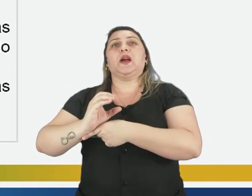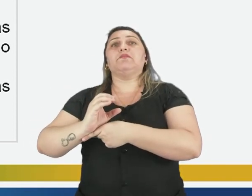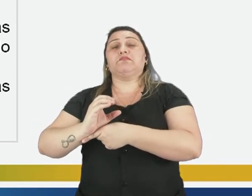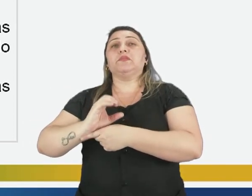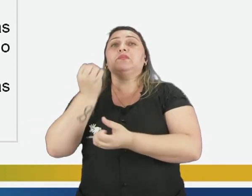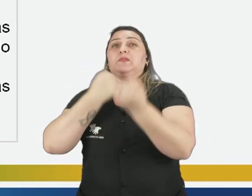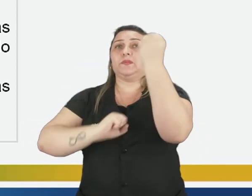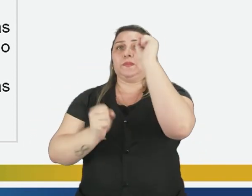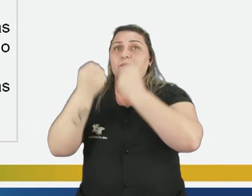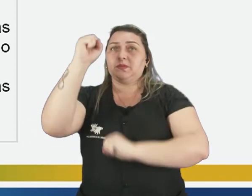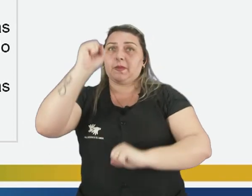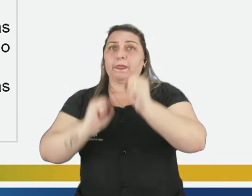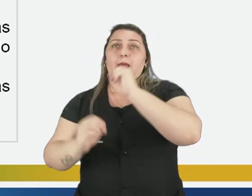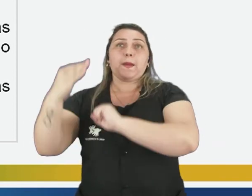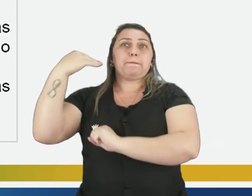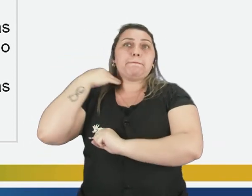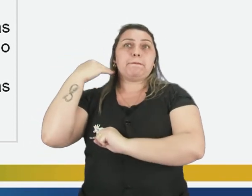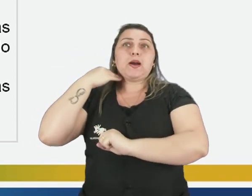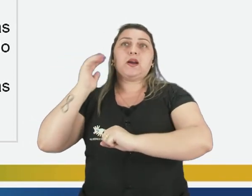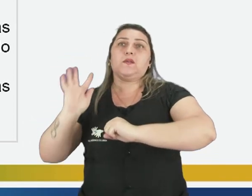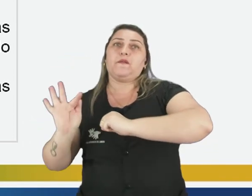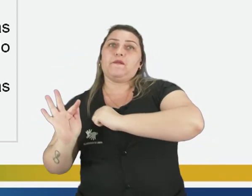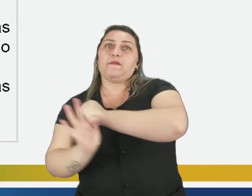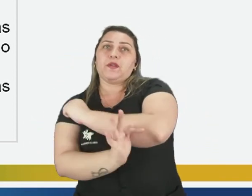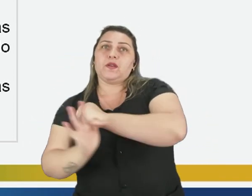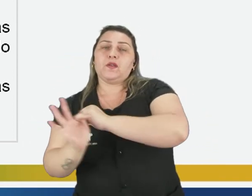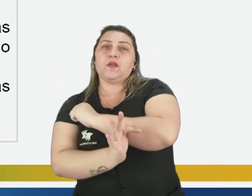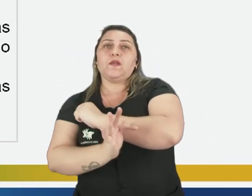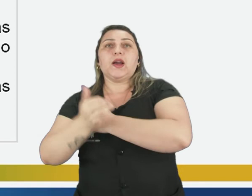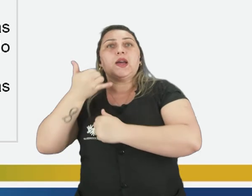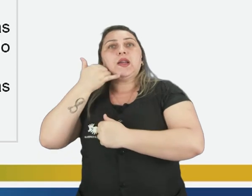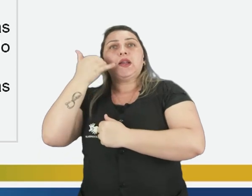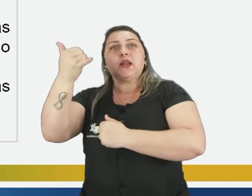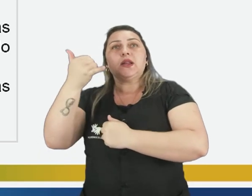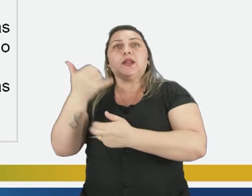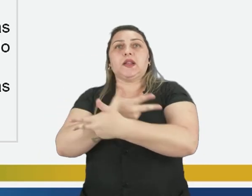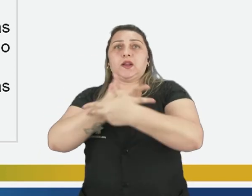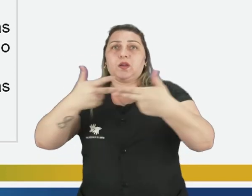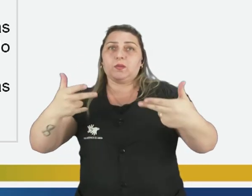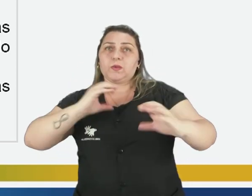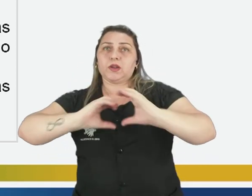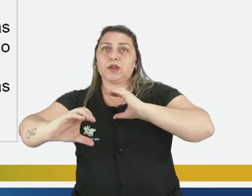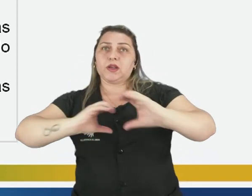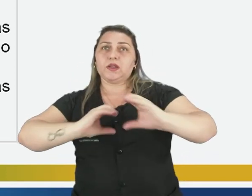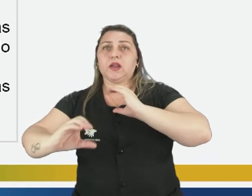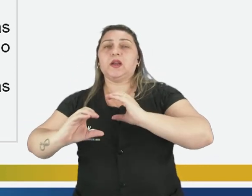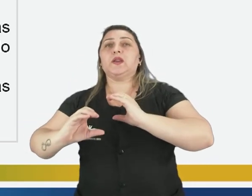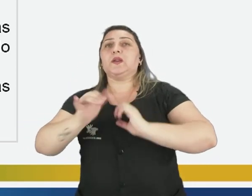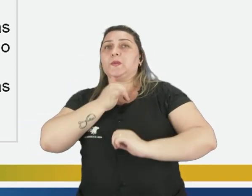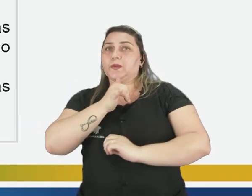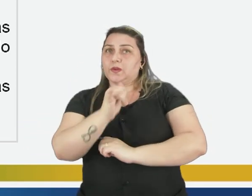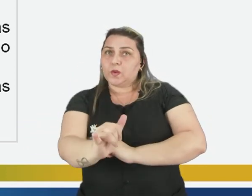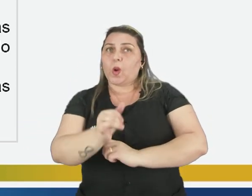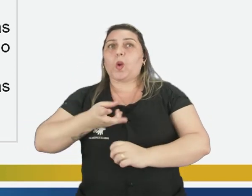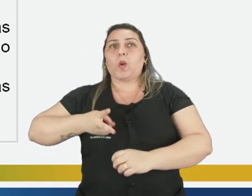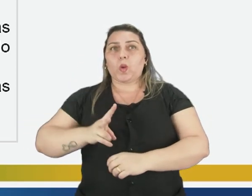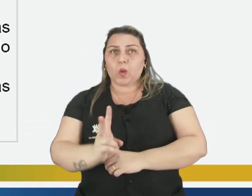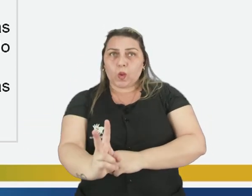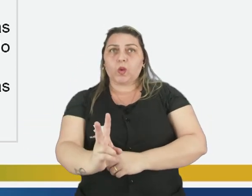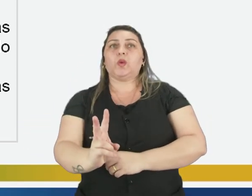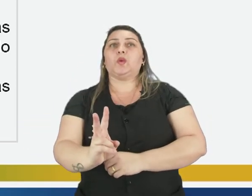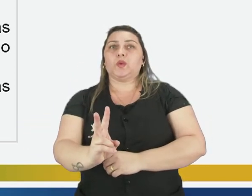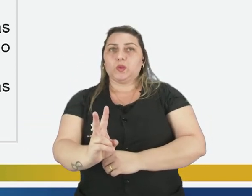os ramos vitais da indústria, os bancos, as ferrovias, as telecomunicações e o setor